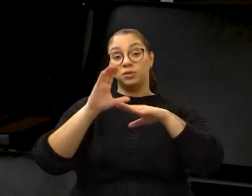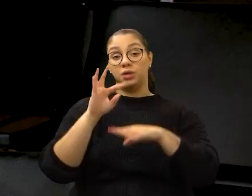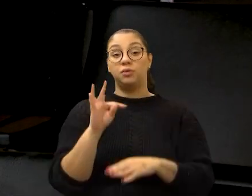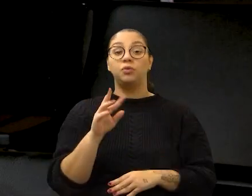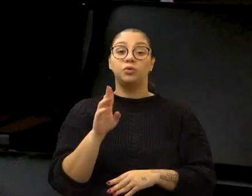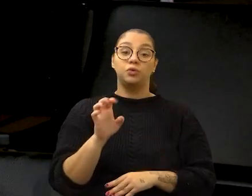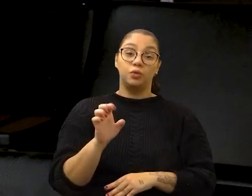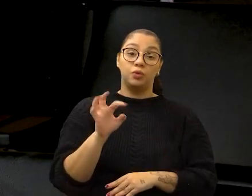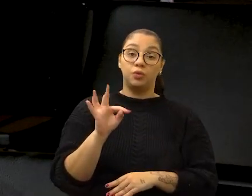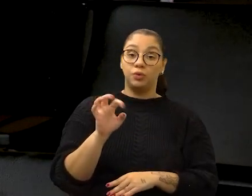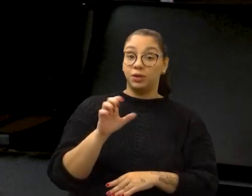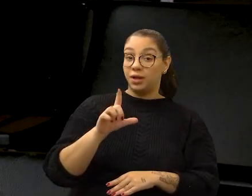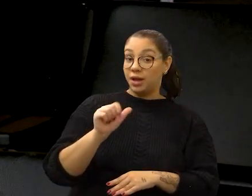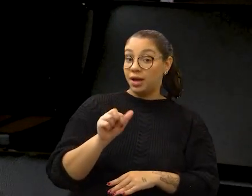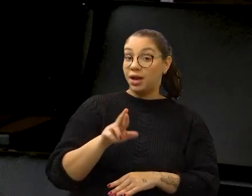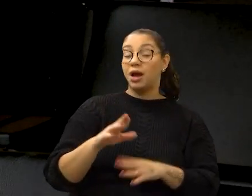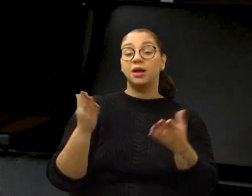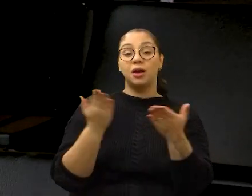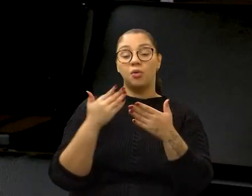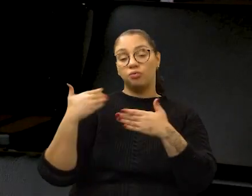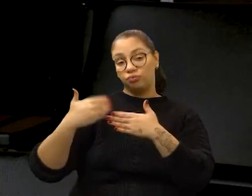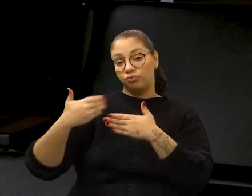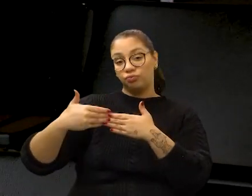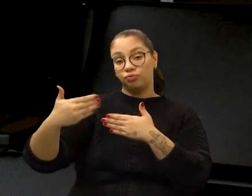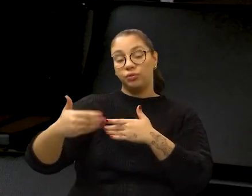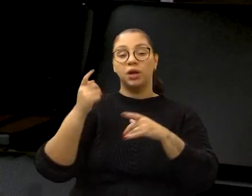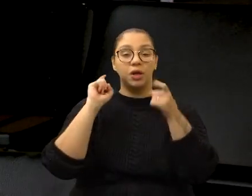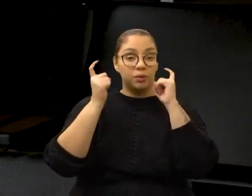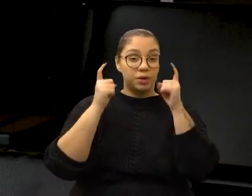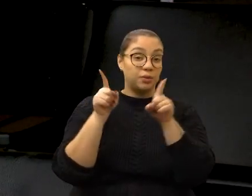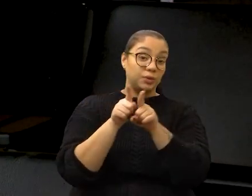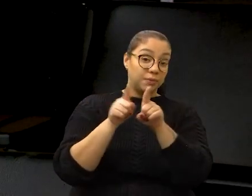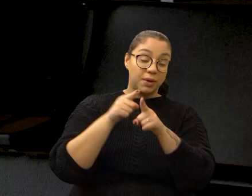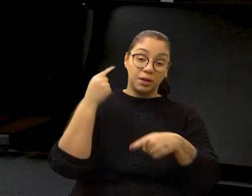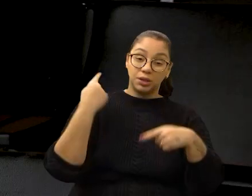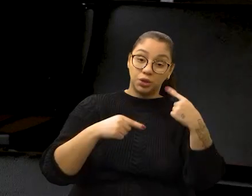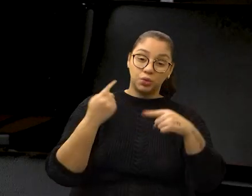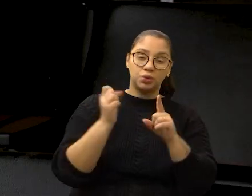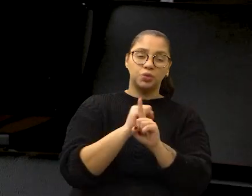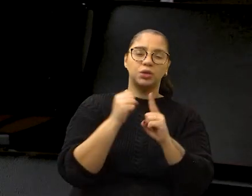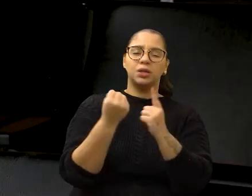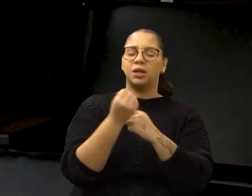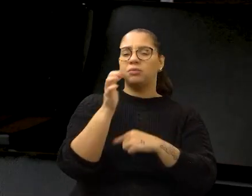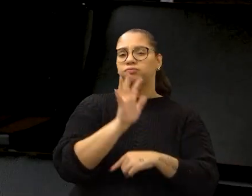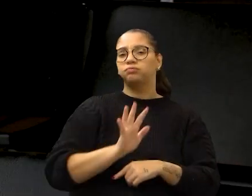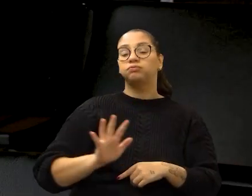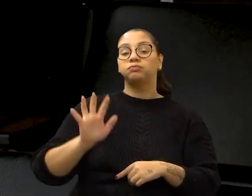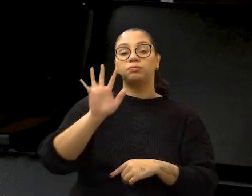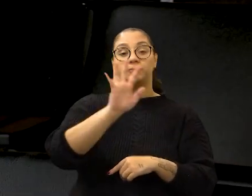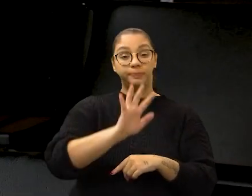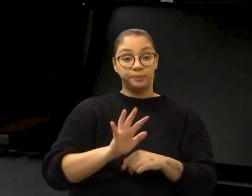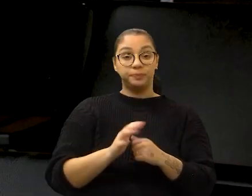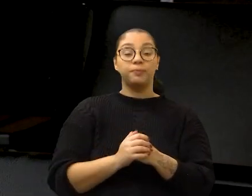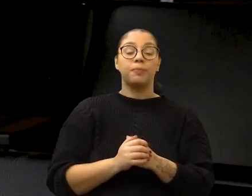e dessa forma nós iremos conduzir as próximas reuniões também, debatendo com toda a sociedade, né,